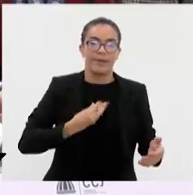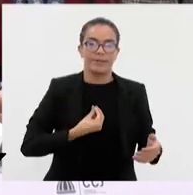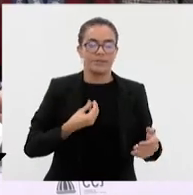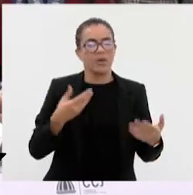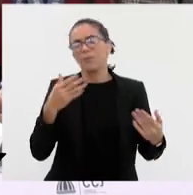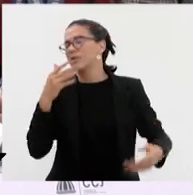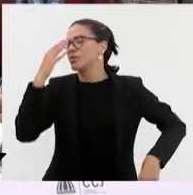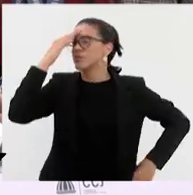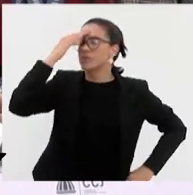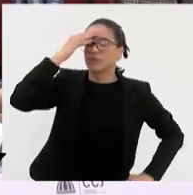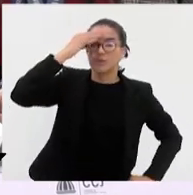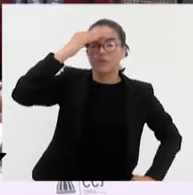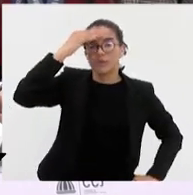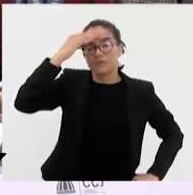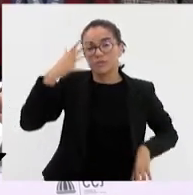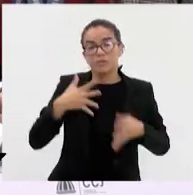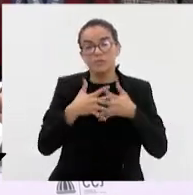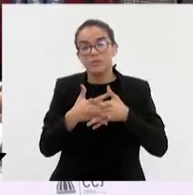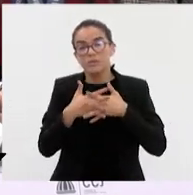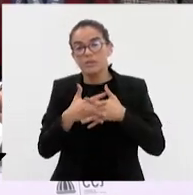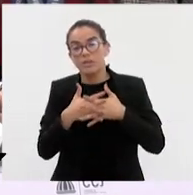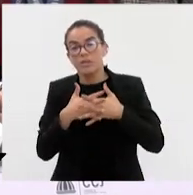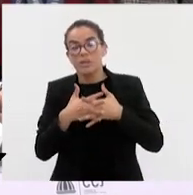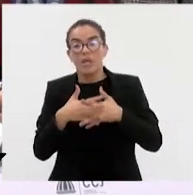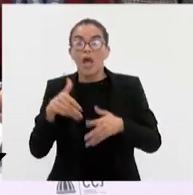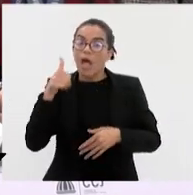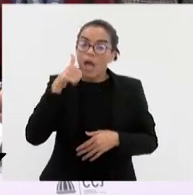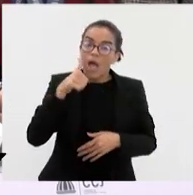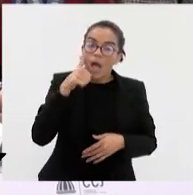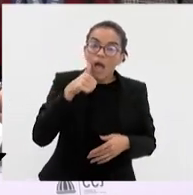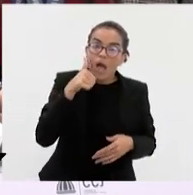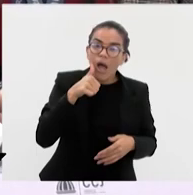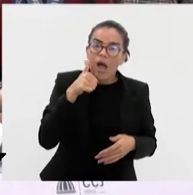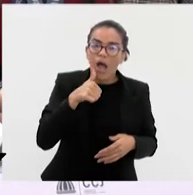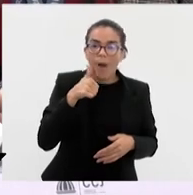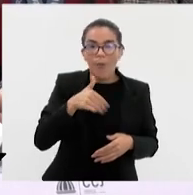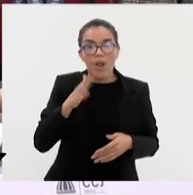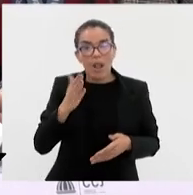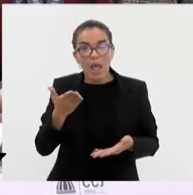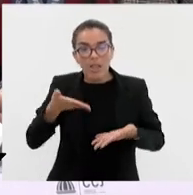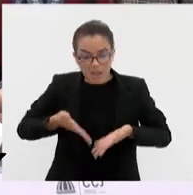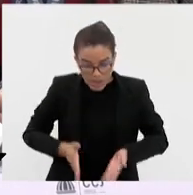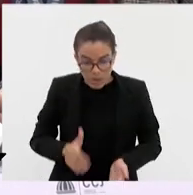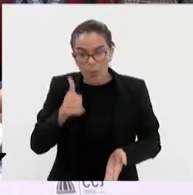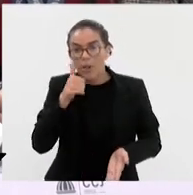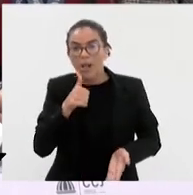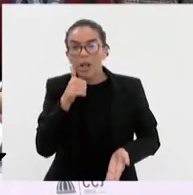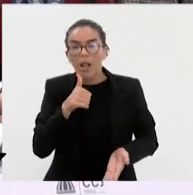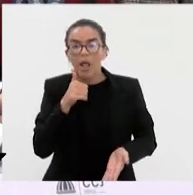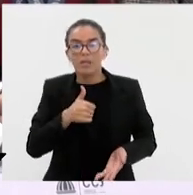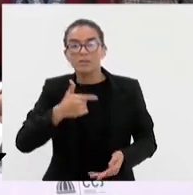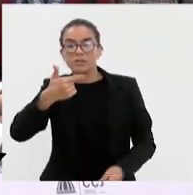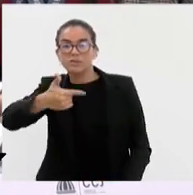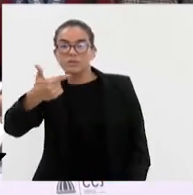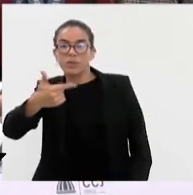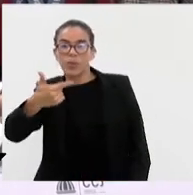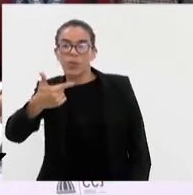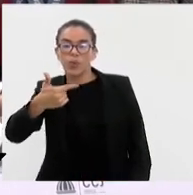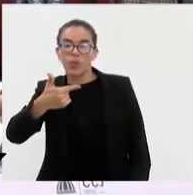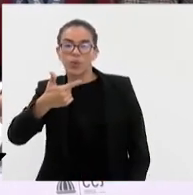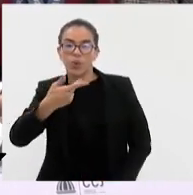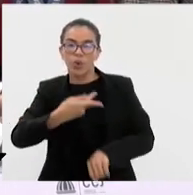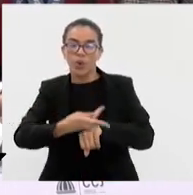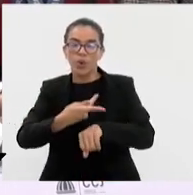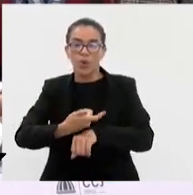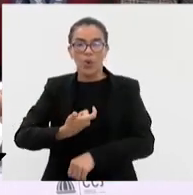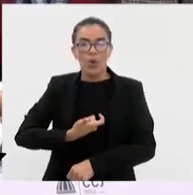Meu Deus. E uma mulher biológica ficou em segundo lugar. Isso é justo com a mulher? Não, não pode ser. E